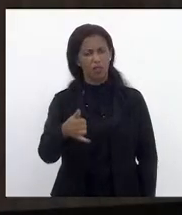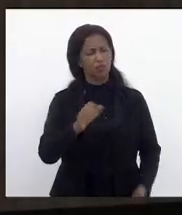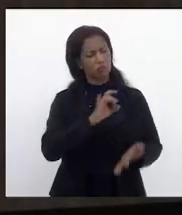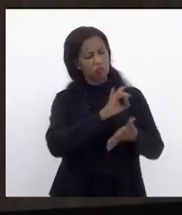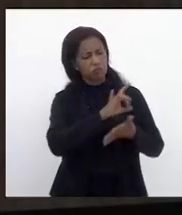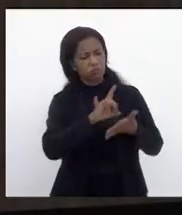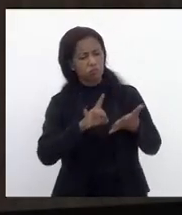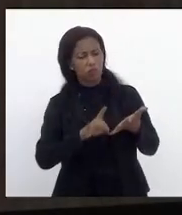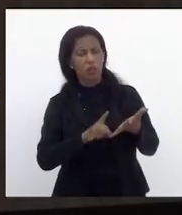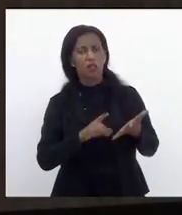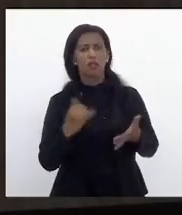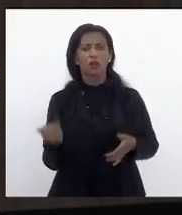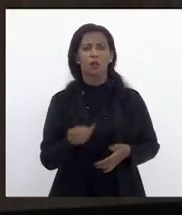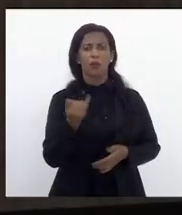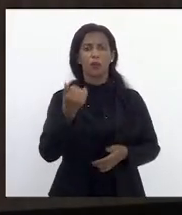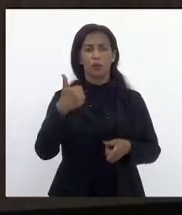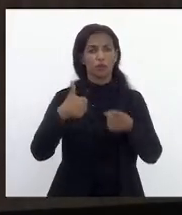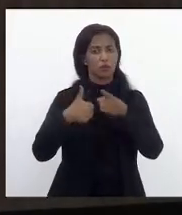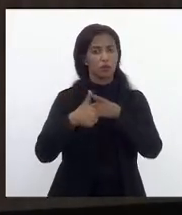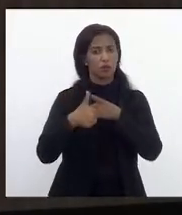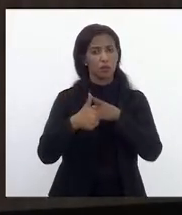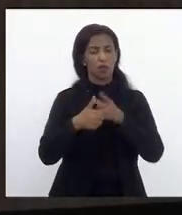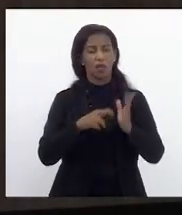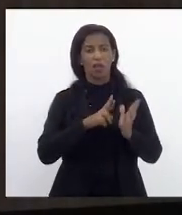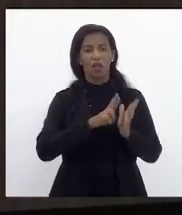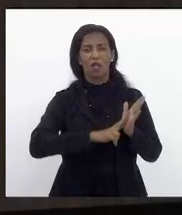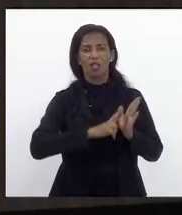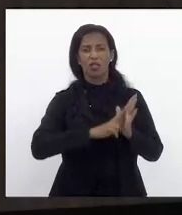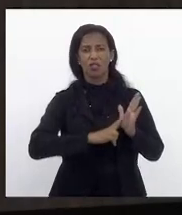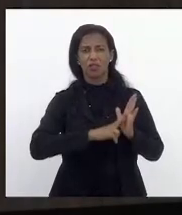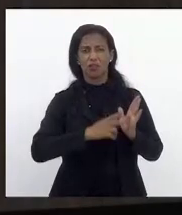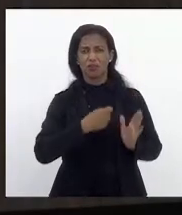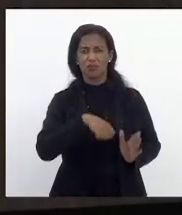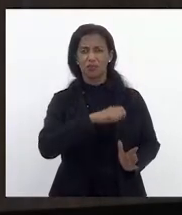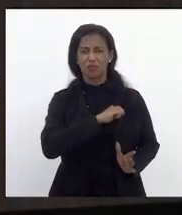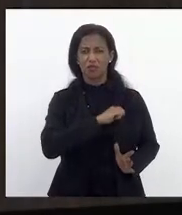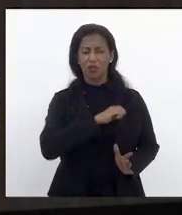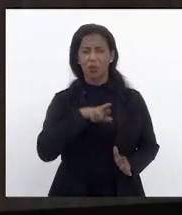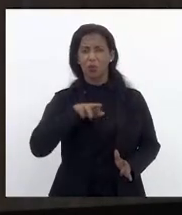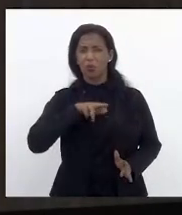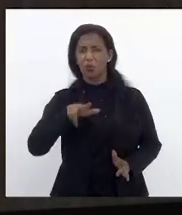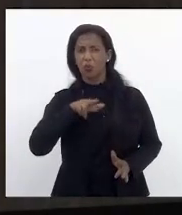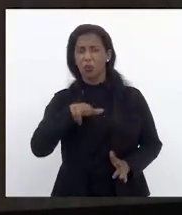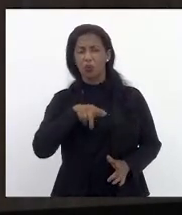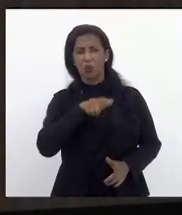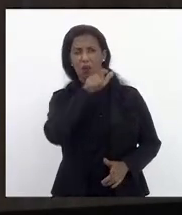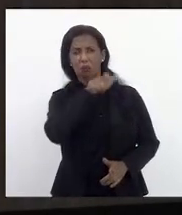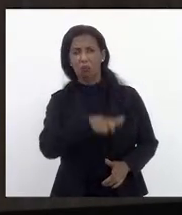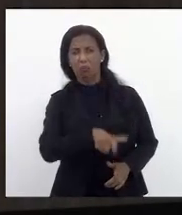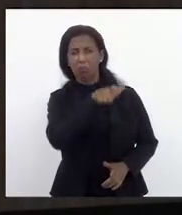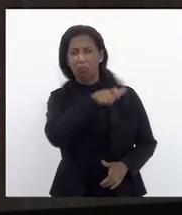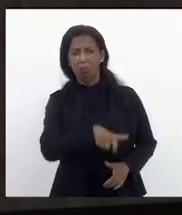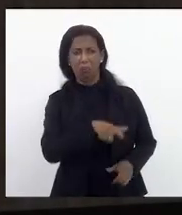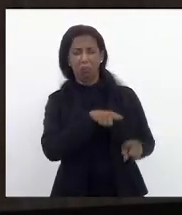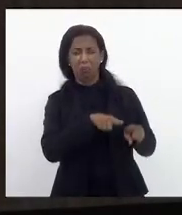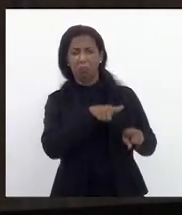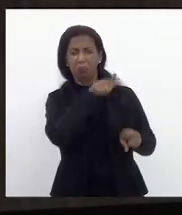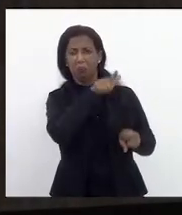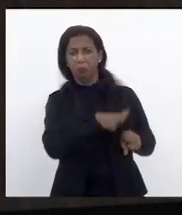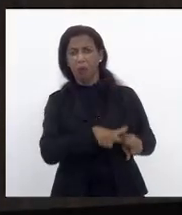são muito importantes em primeiro lugar o regime de recuperação fiscal ele não é um sujeito indeterminado